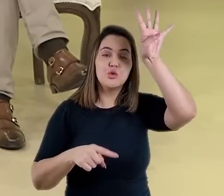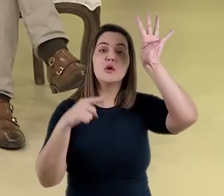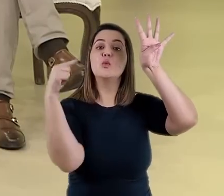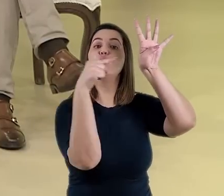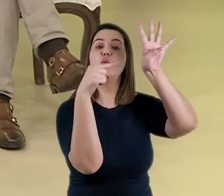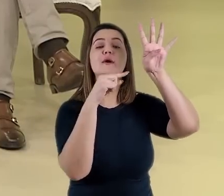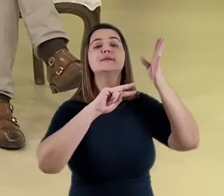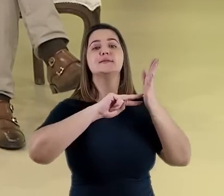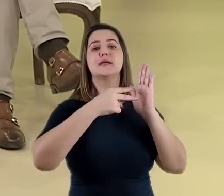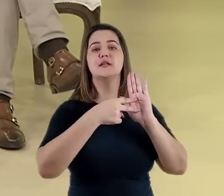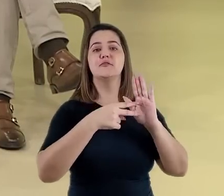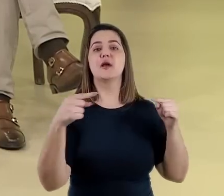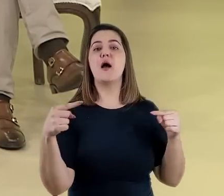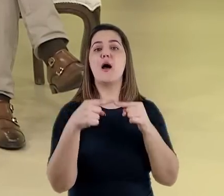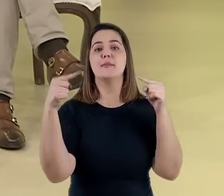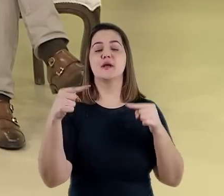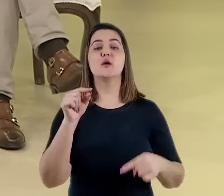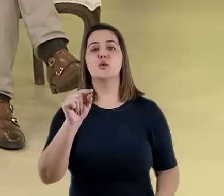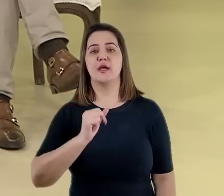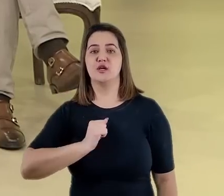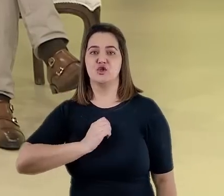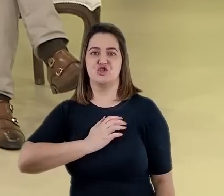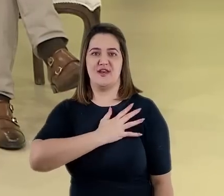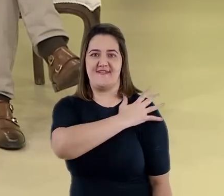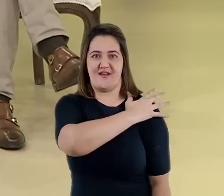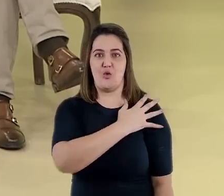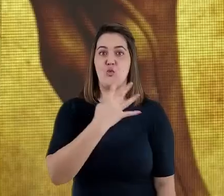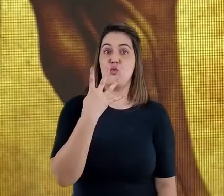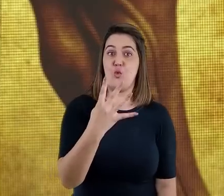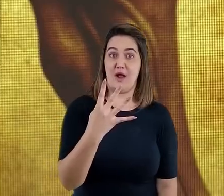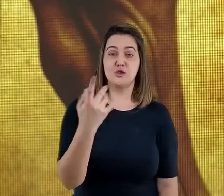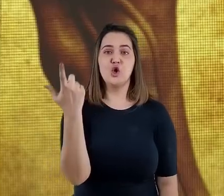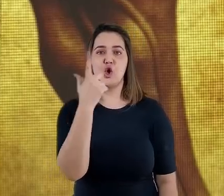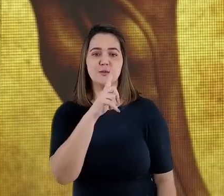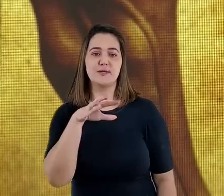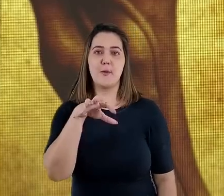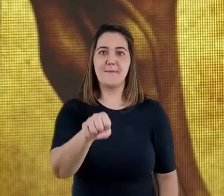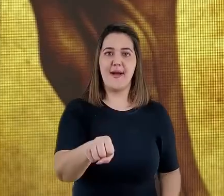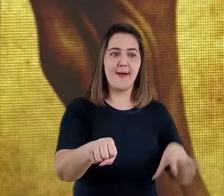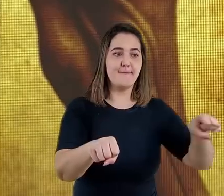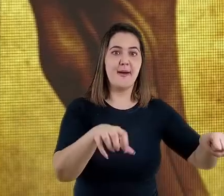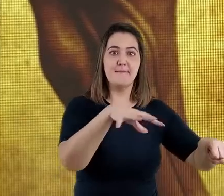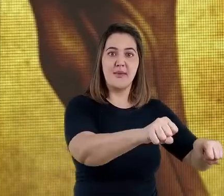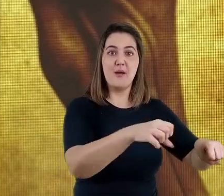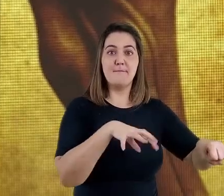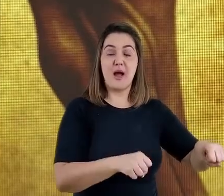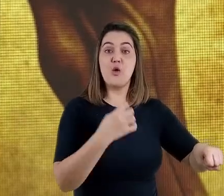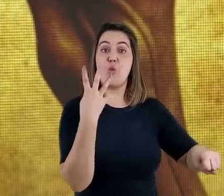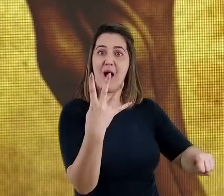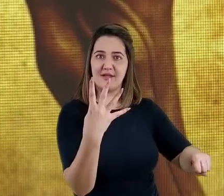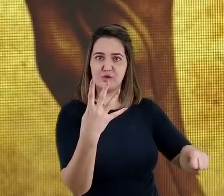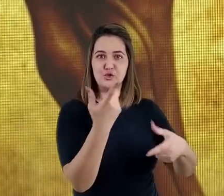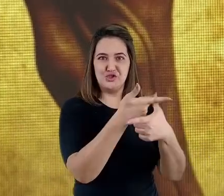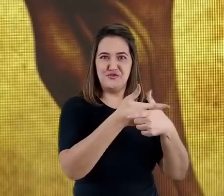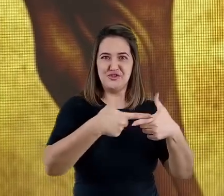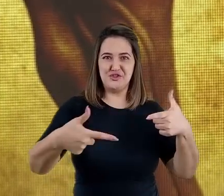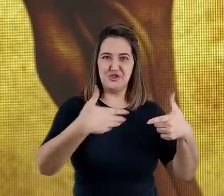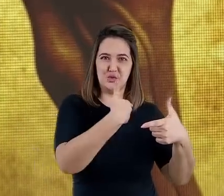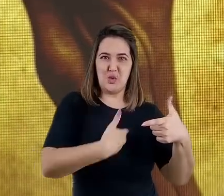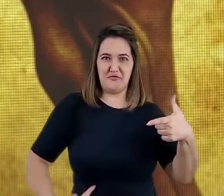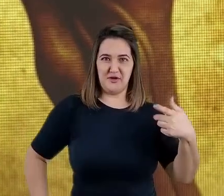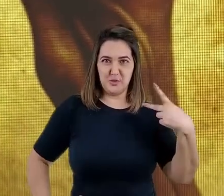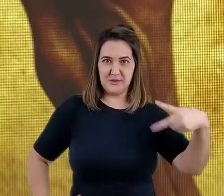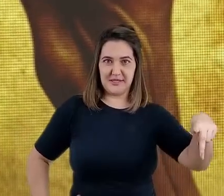4 reinos, que eram os seus 4 generais. Ok. Depois disto é que viria um chifre pequeno que